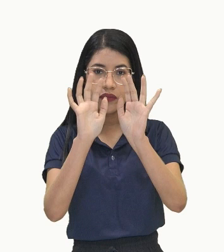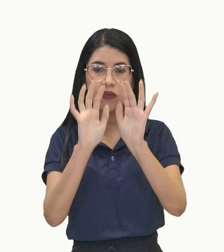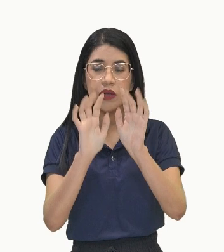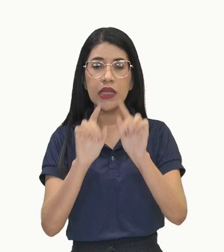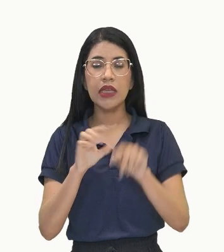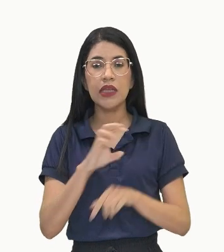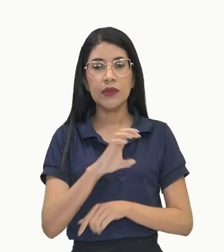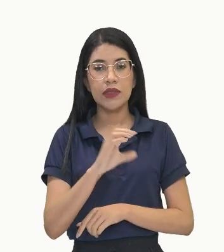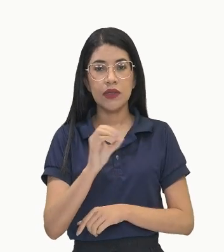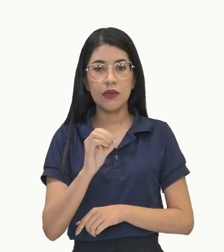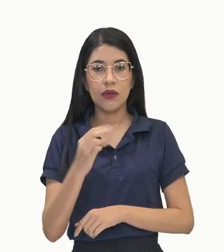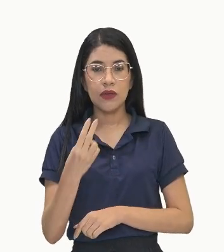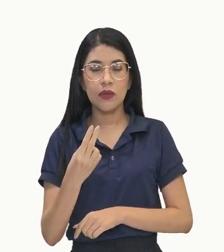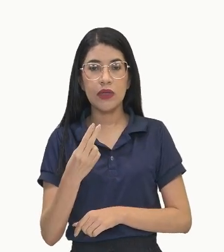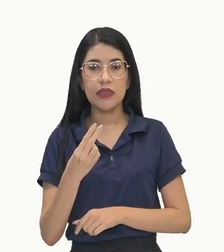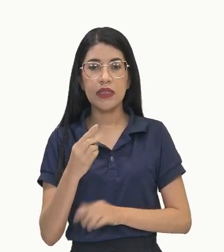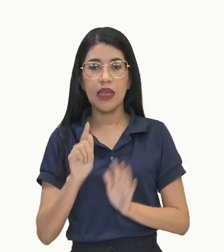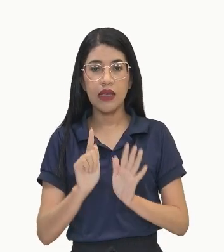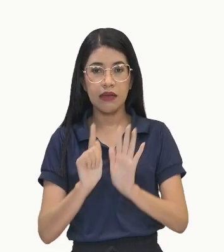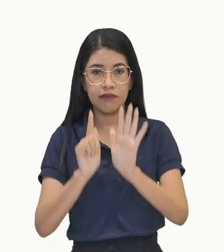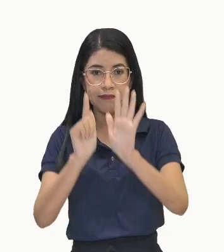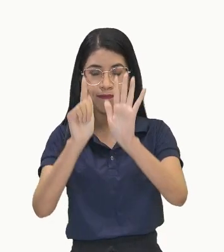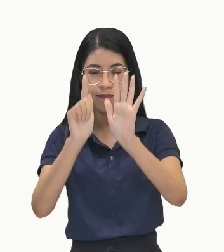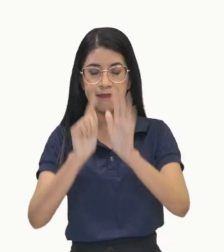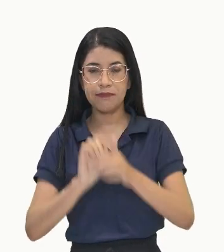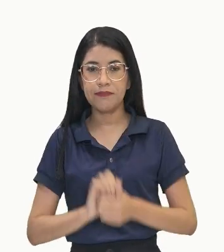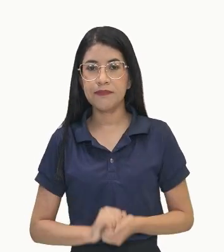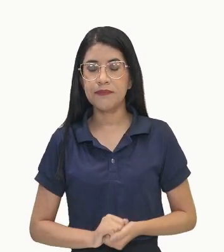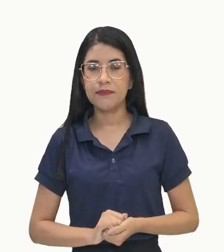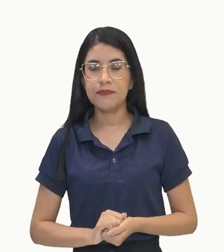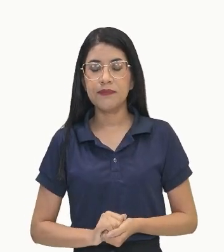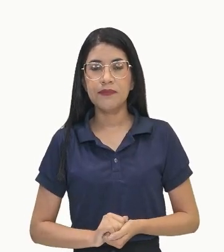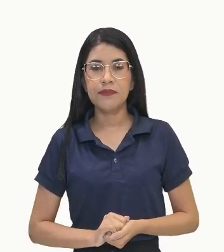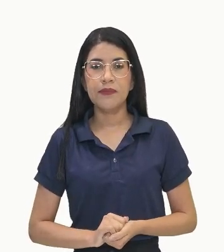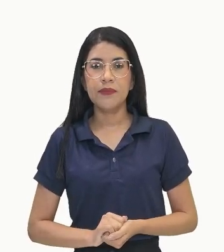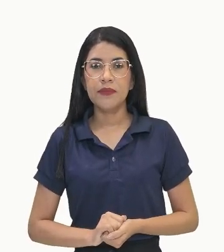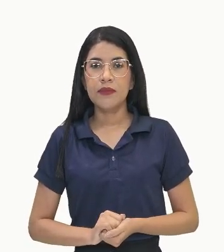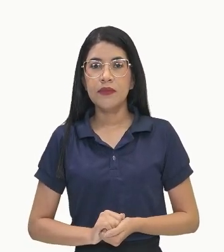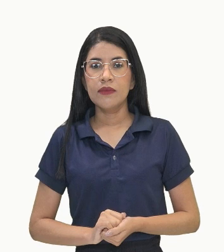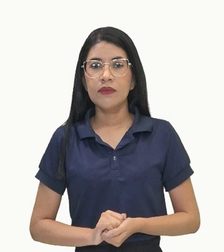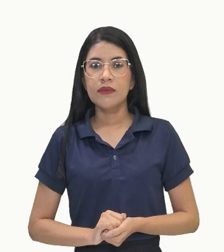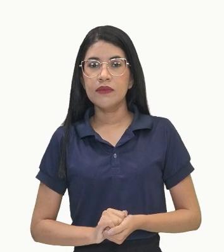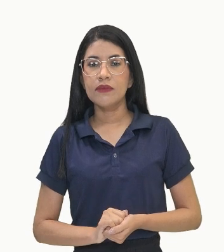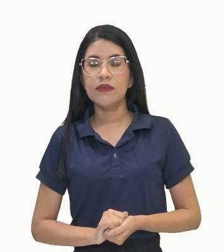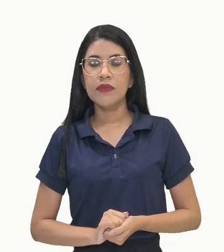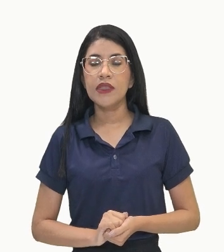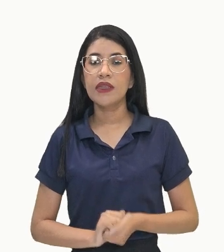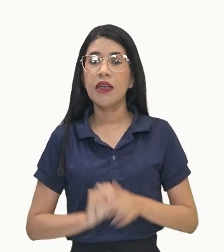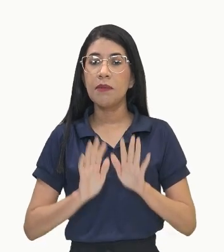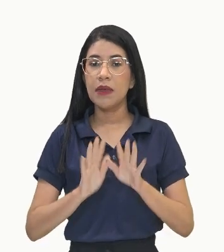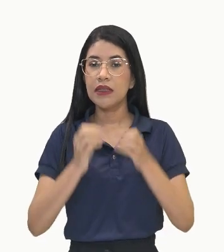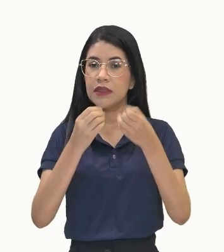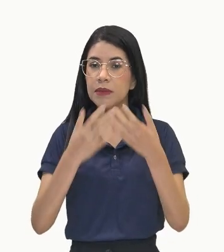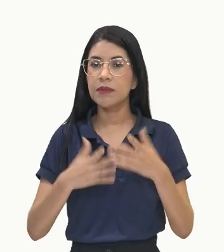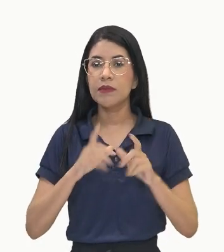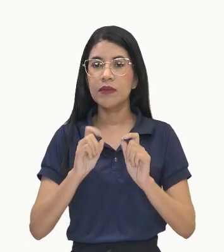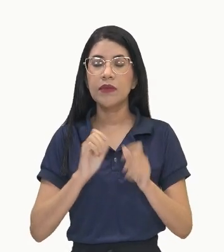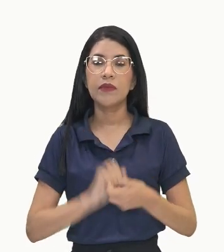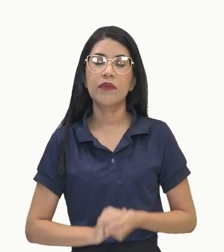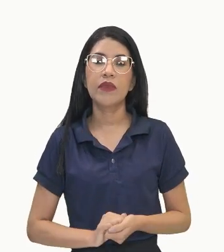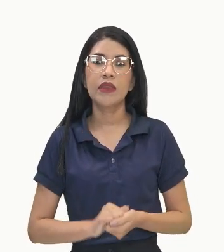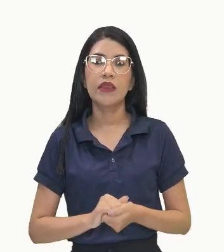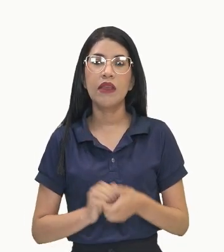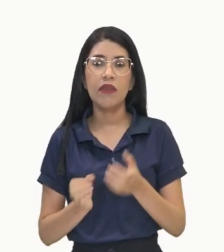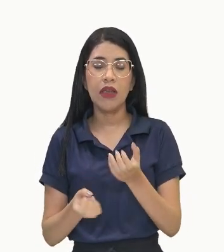vai ser gás, tá? Beleza. Só que ele está falando o seguinte, ao realizar a combustão de